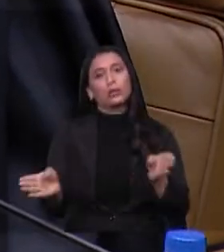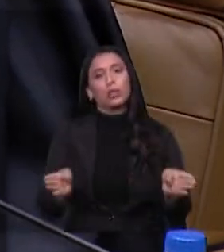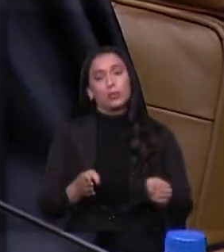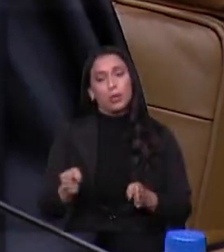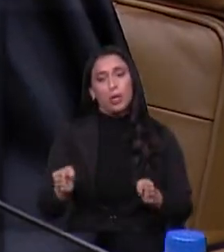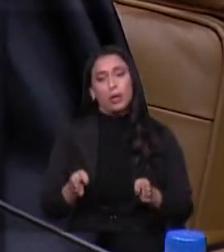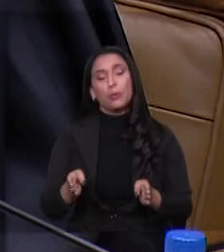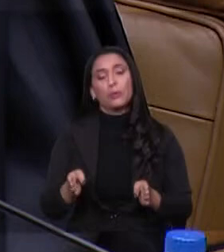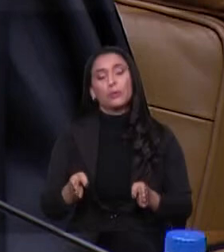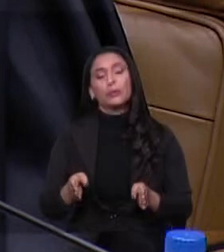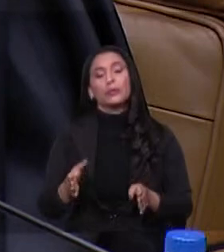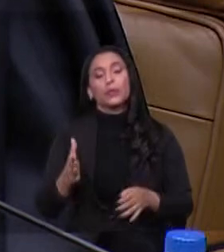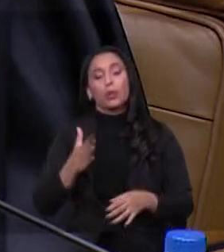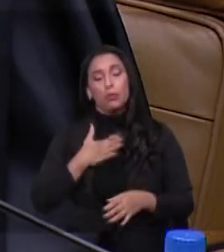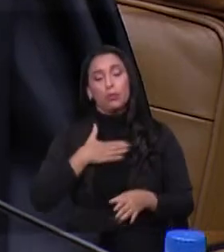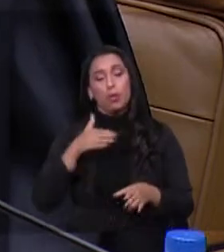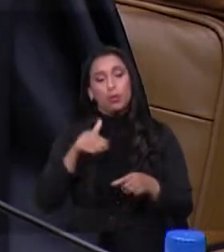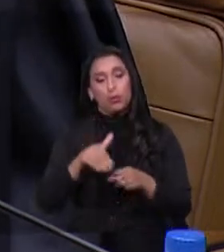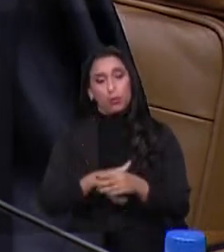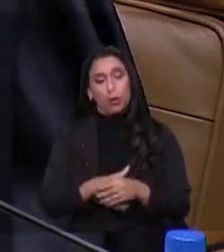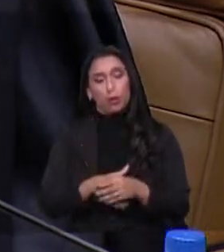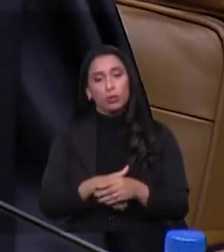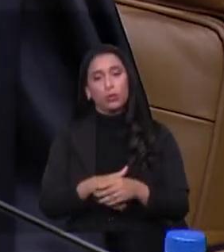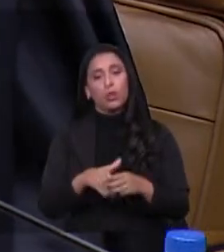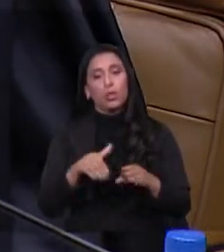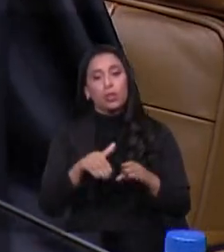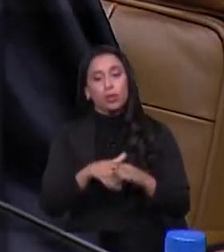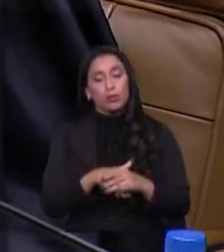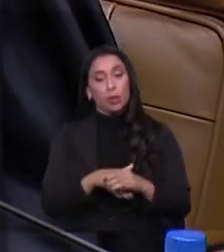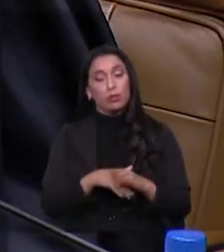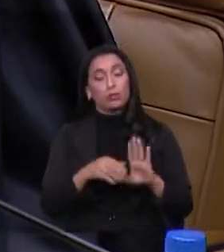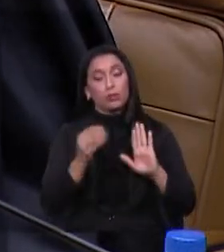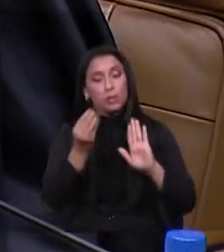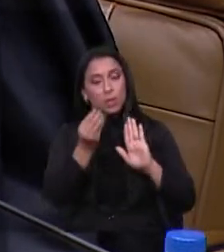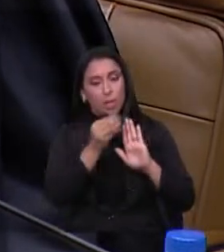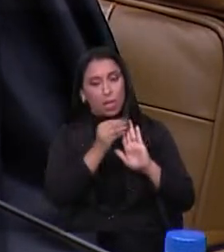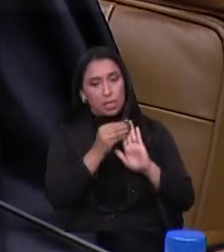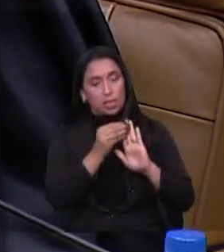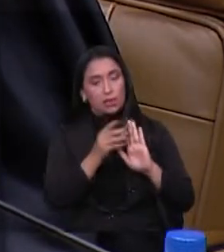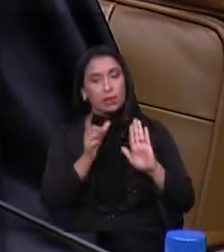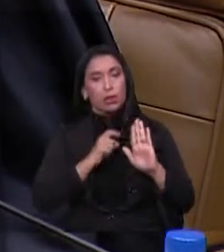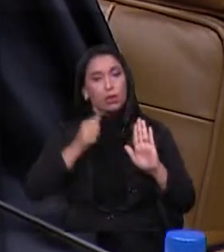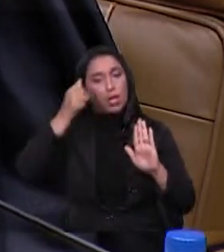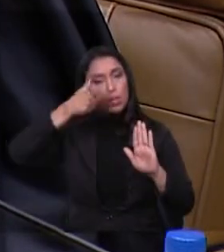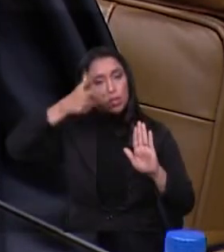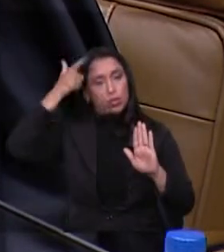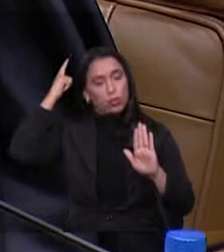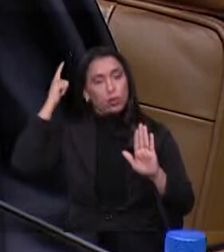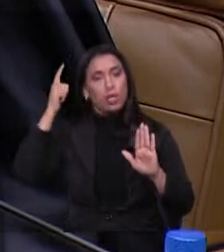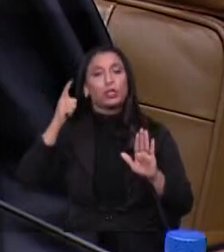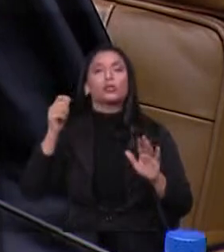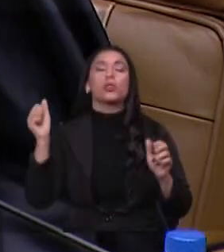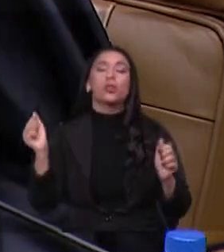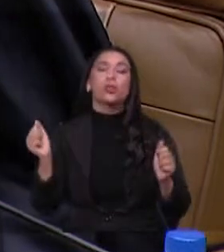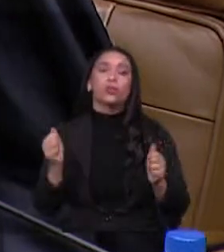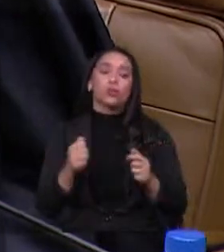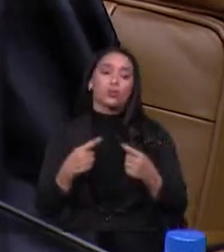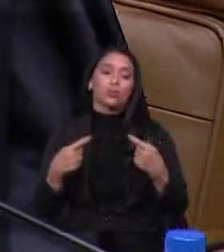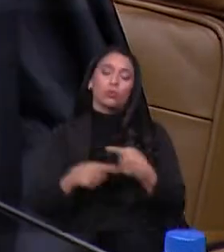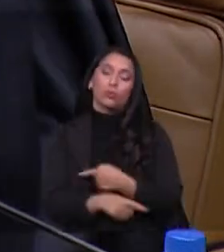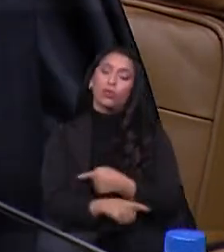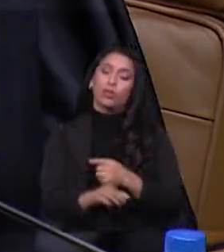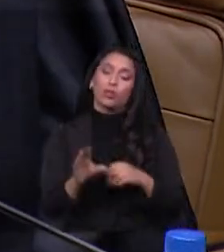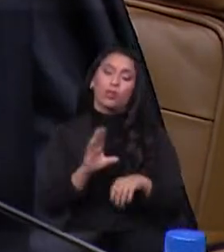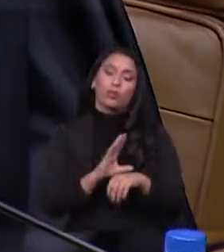temporal, o meu voto e o voto quanto a esta premissa do eminente ministro Alexandre Moraes, julgando